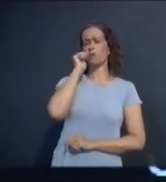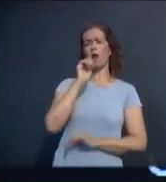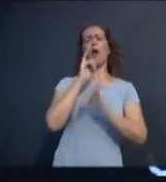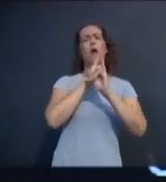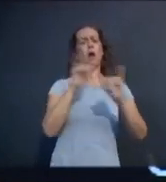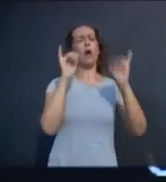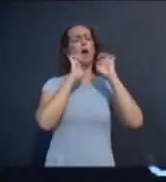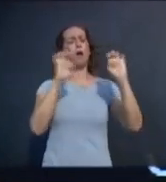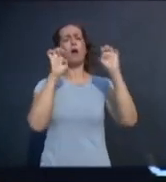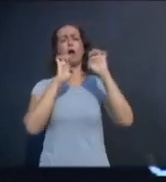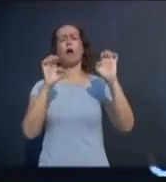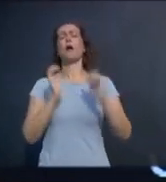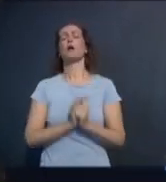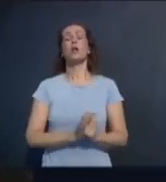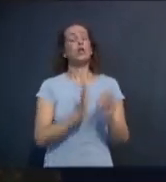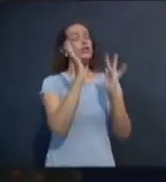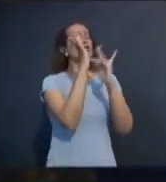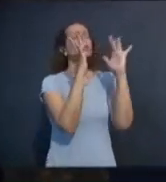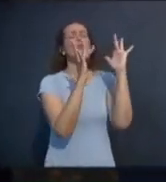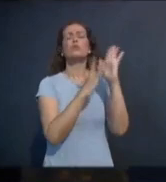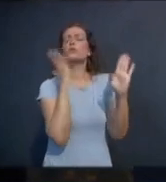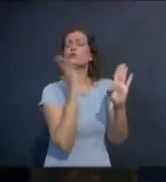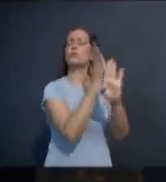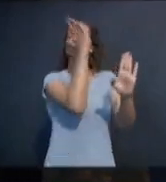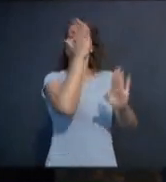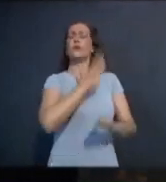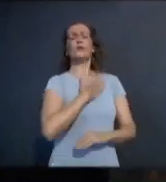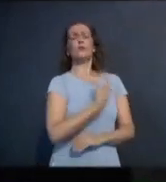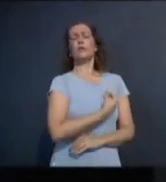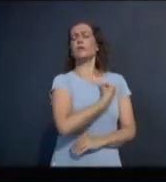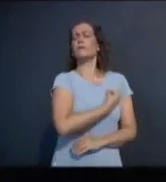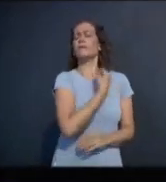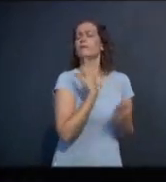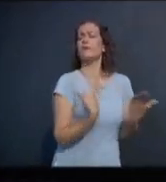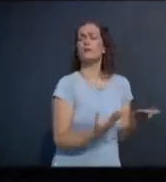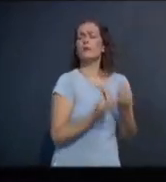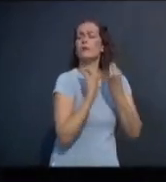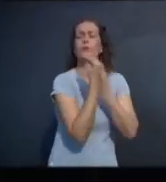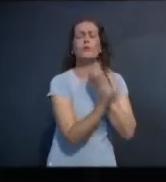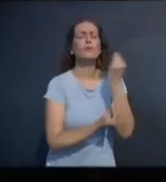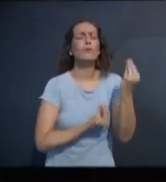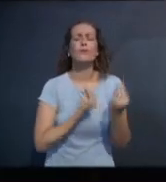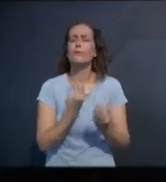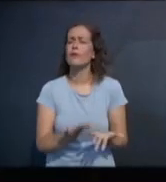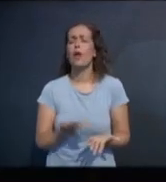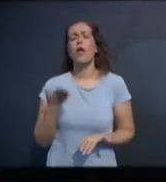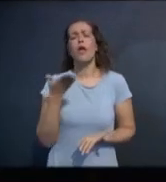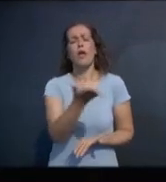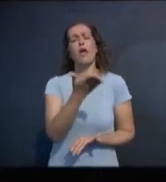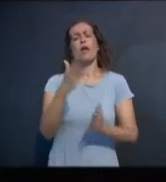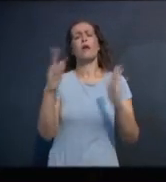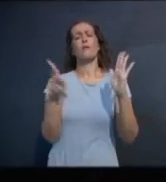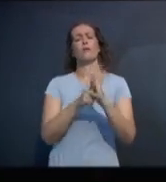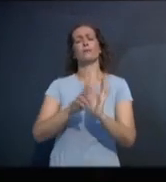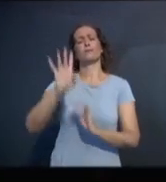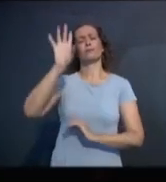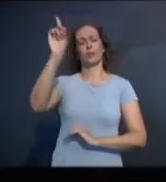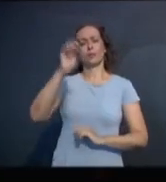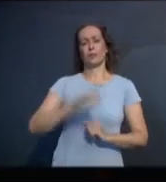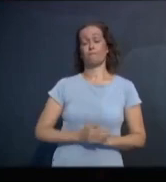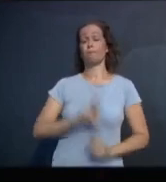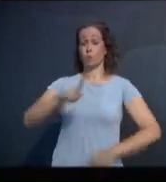Ele me disse tudo quanto tenho feito. Esses samaritanos aqui, eles não viram